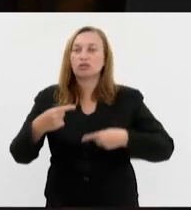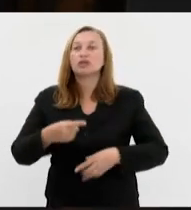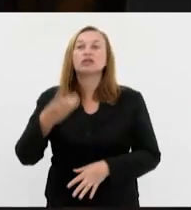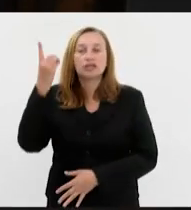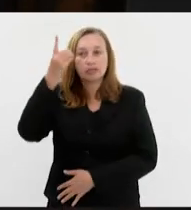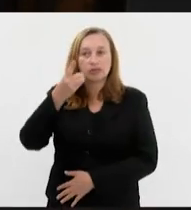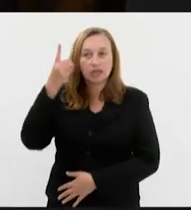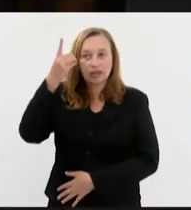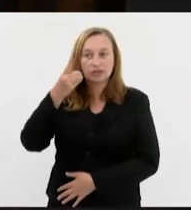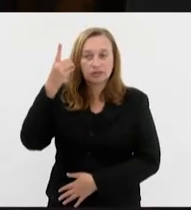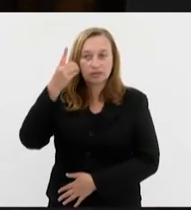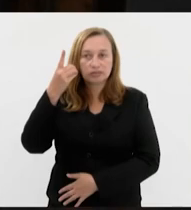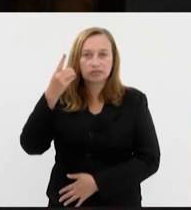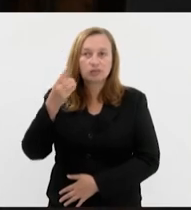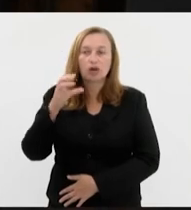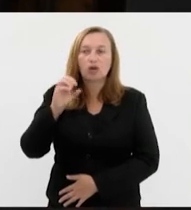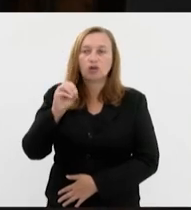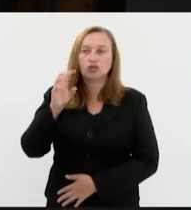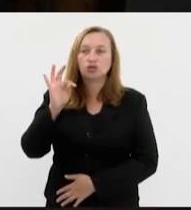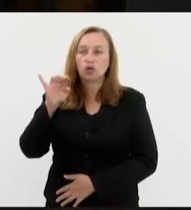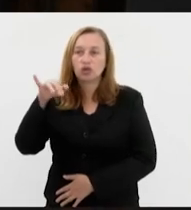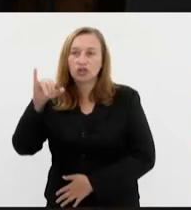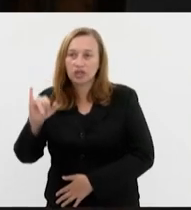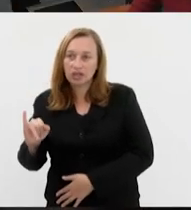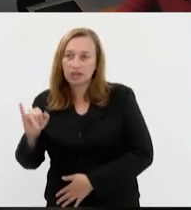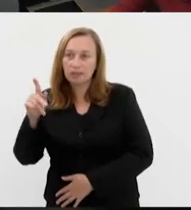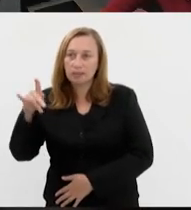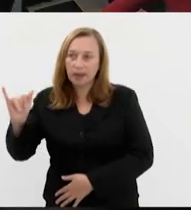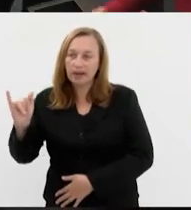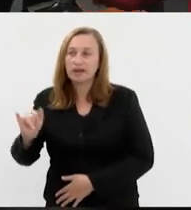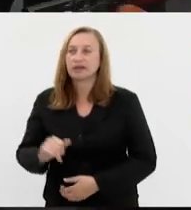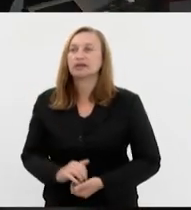Deputado Otônio de Paula Pai.